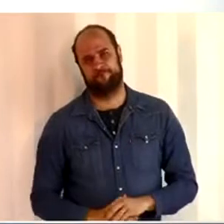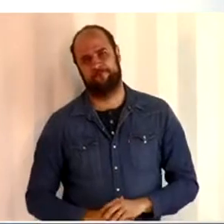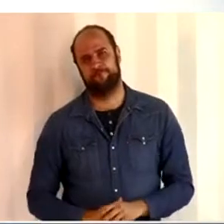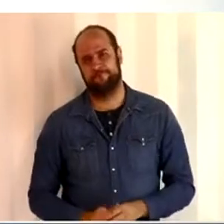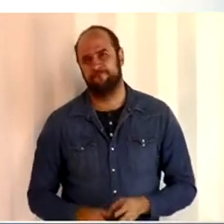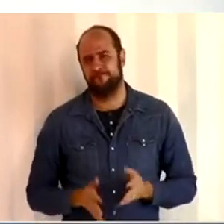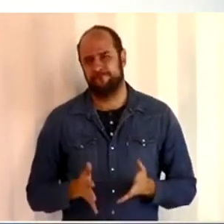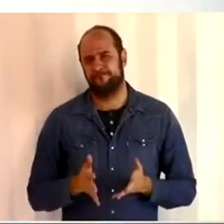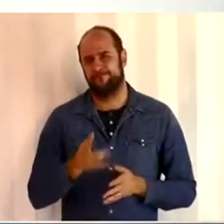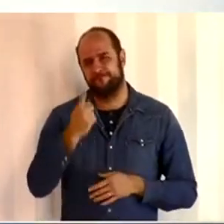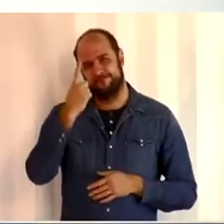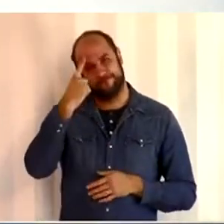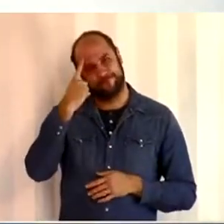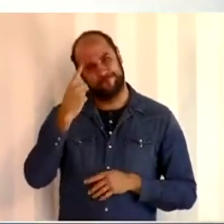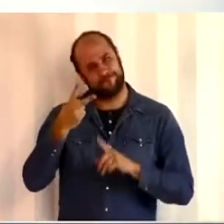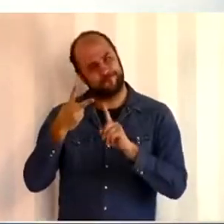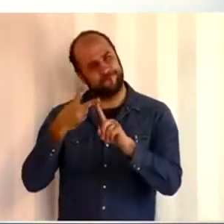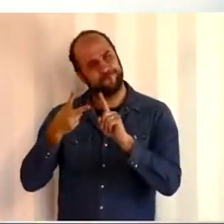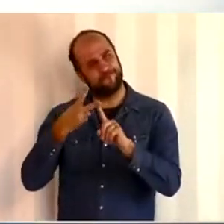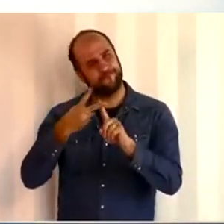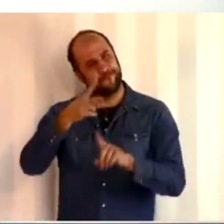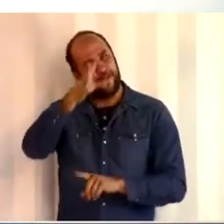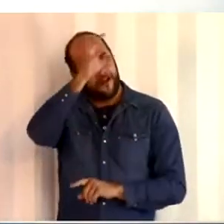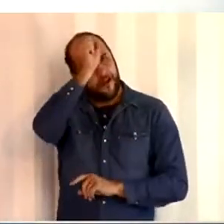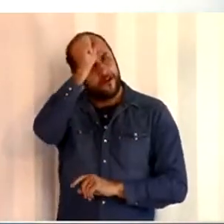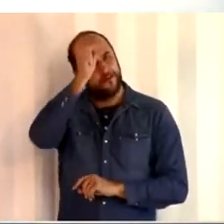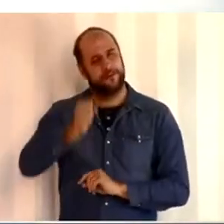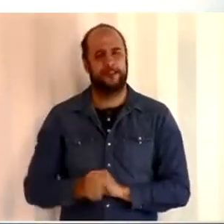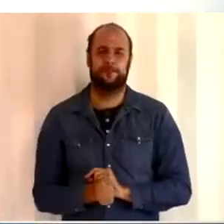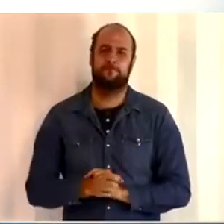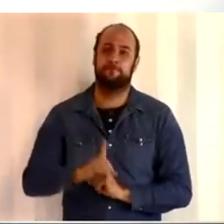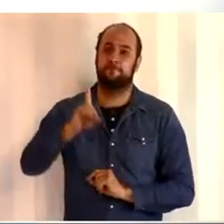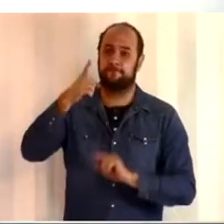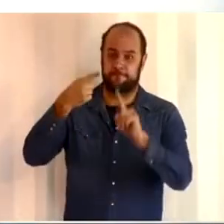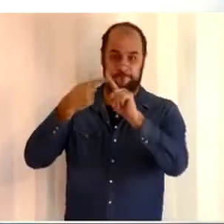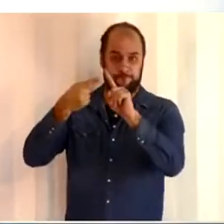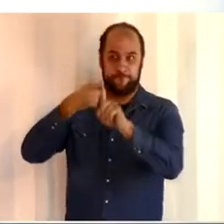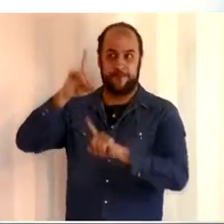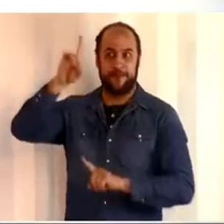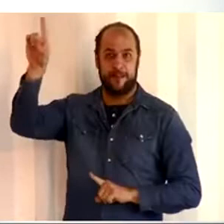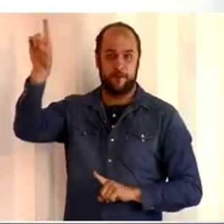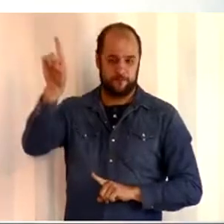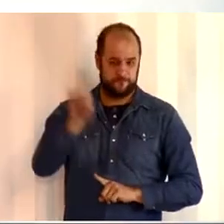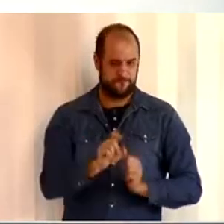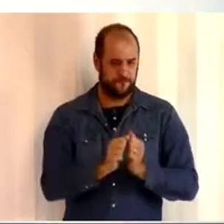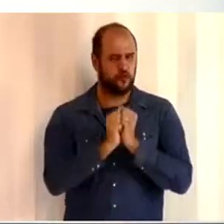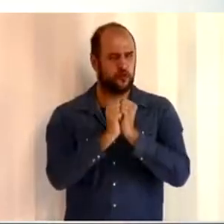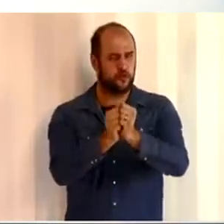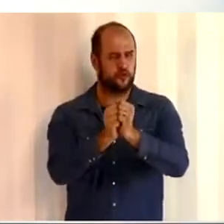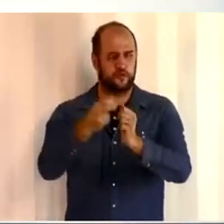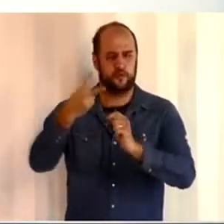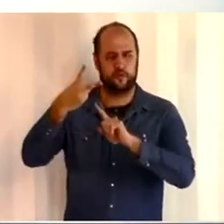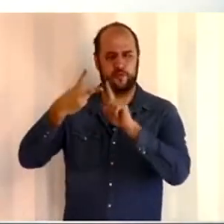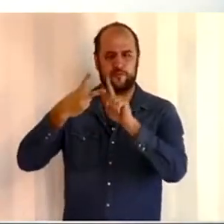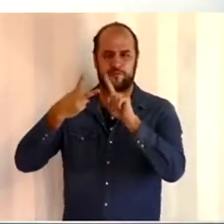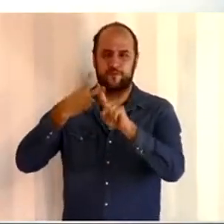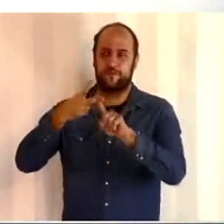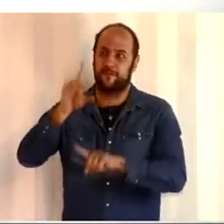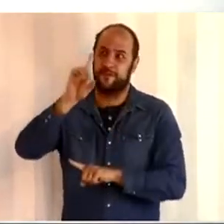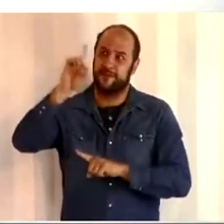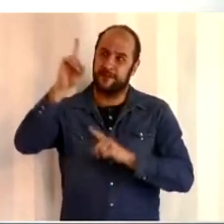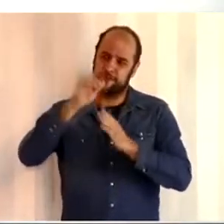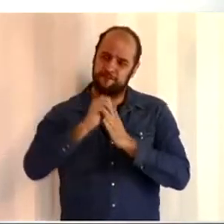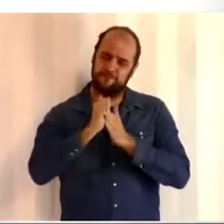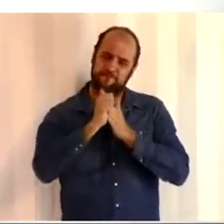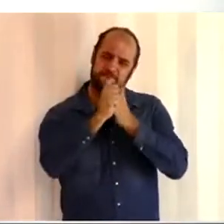Então você tem uma segunda lição aqui. Deus não só está presente no meio do seu povo, mas Deus conduz o seu povo